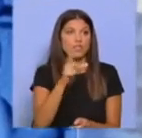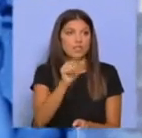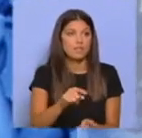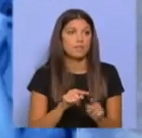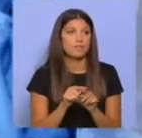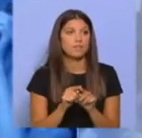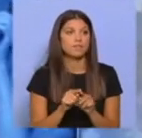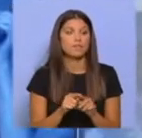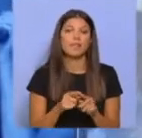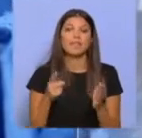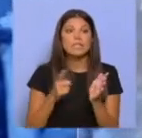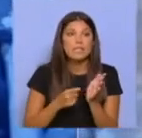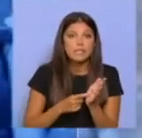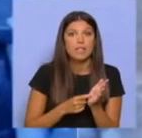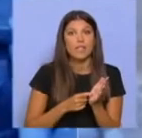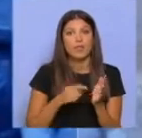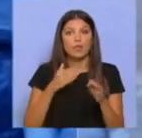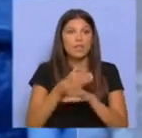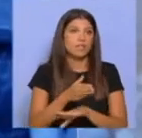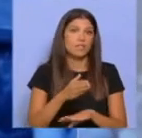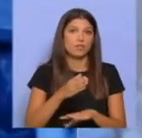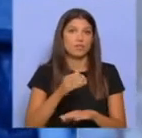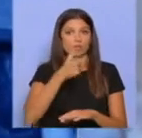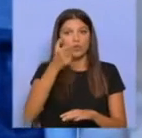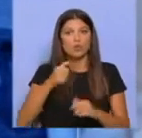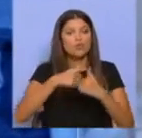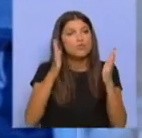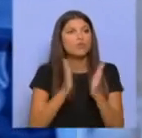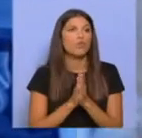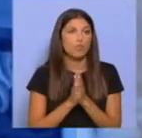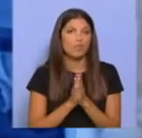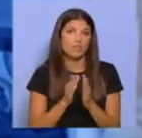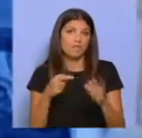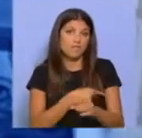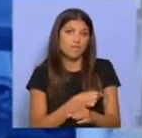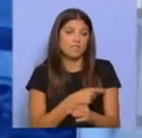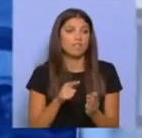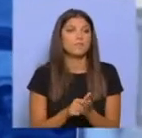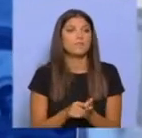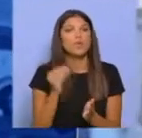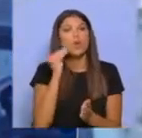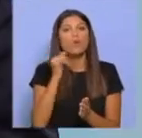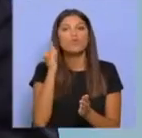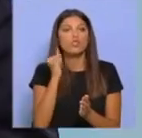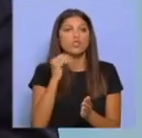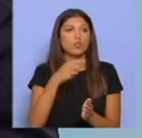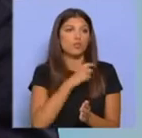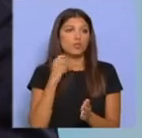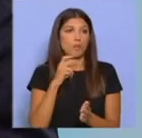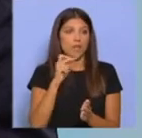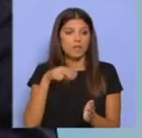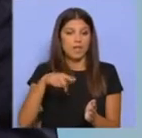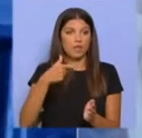acesso universal à vacina. Como é que o Instituto Padre António Vieira acolhe e se posiciona